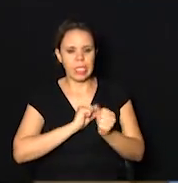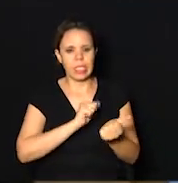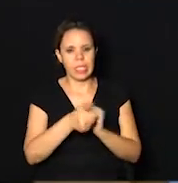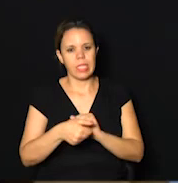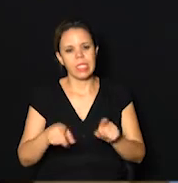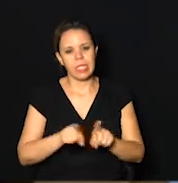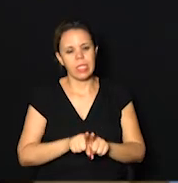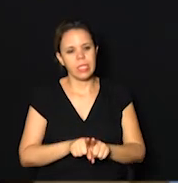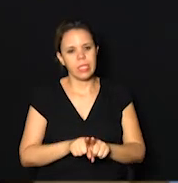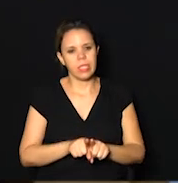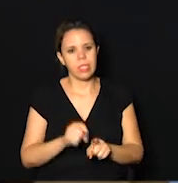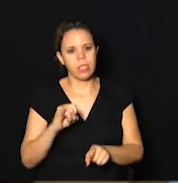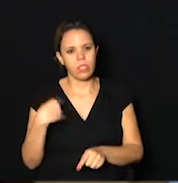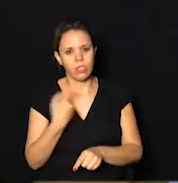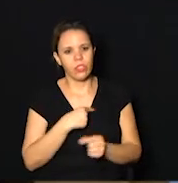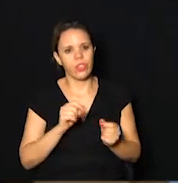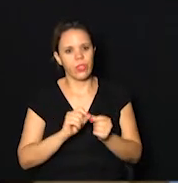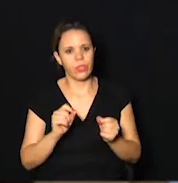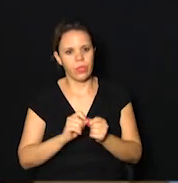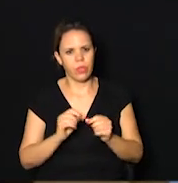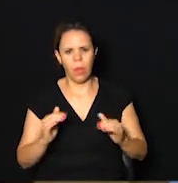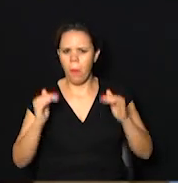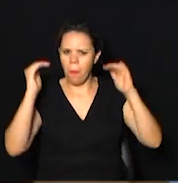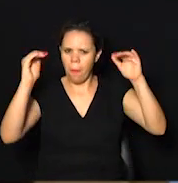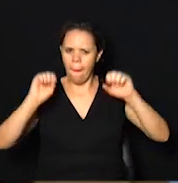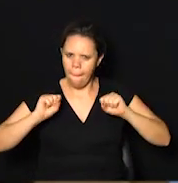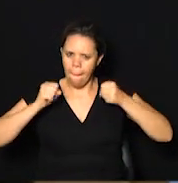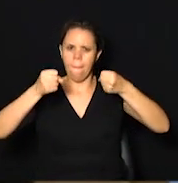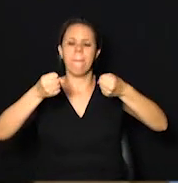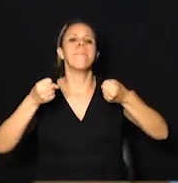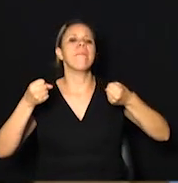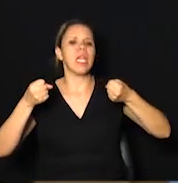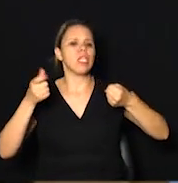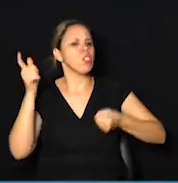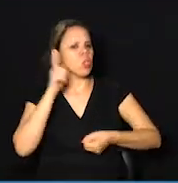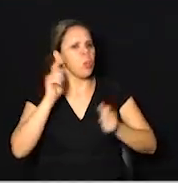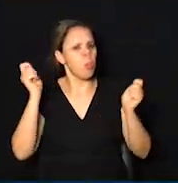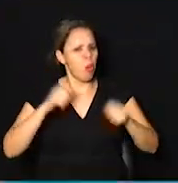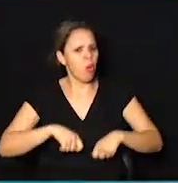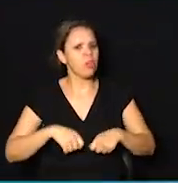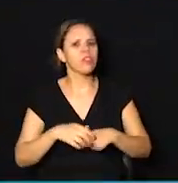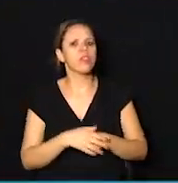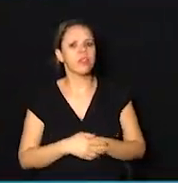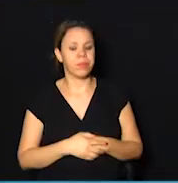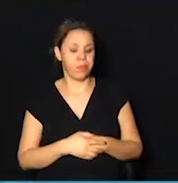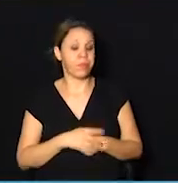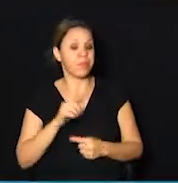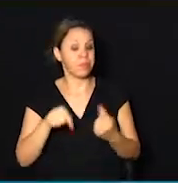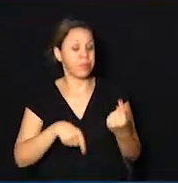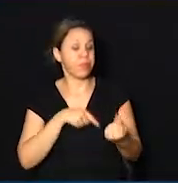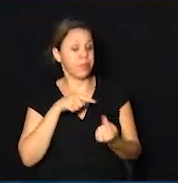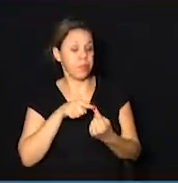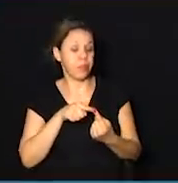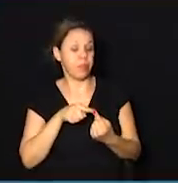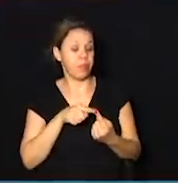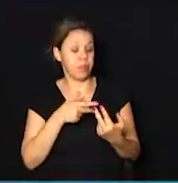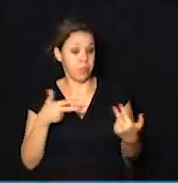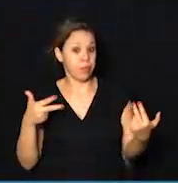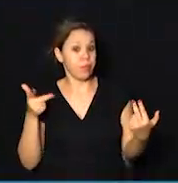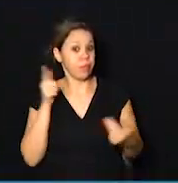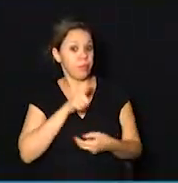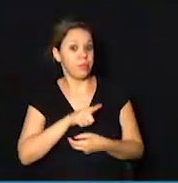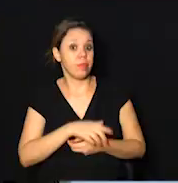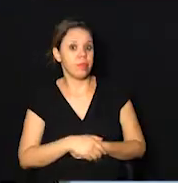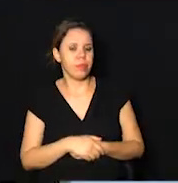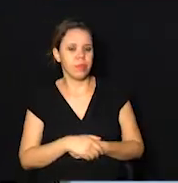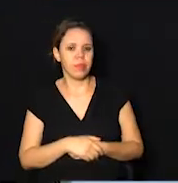que se a gente fizer alguma coisa com o máximo de emprego a gente pode atingir grandes